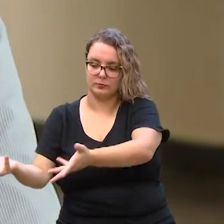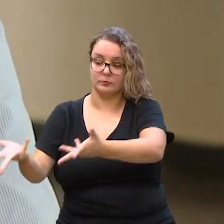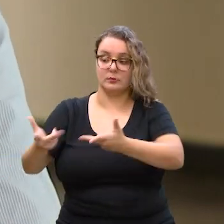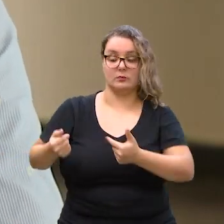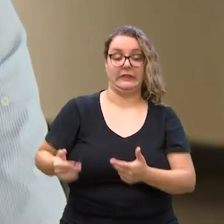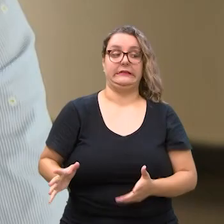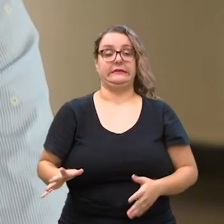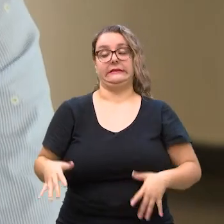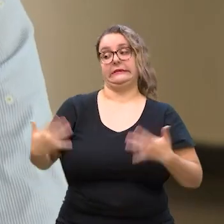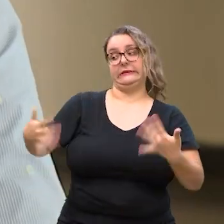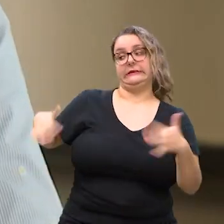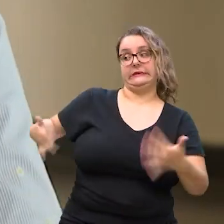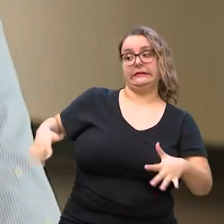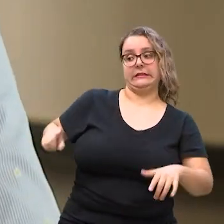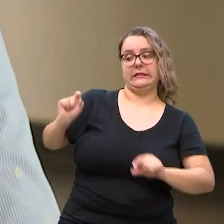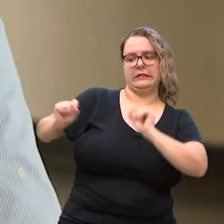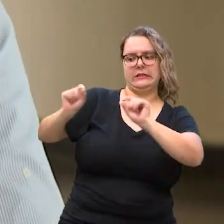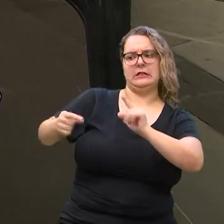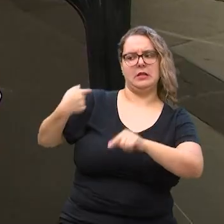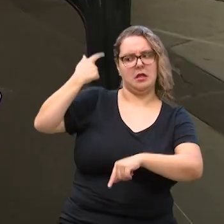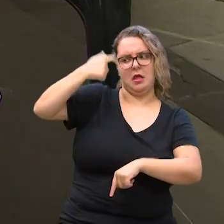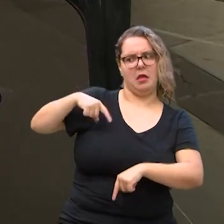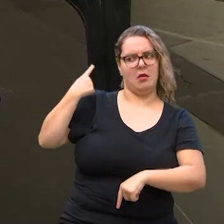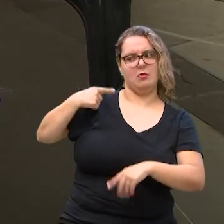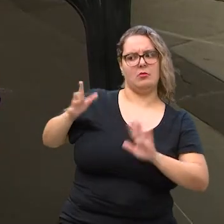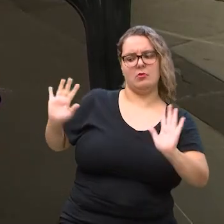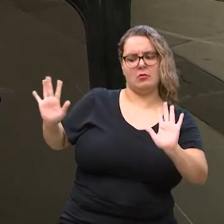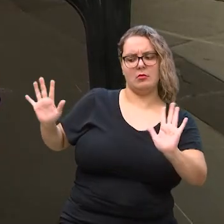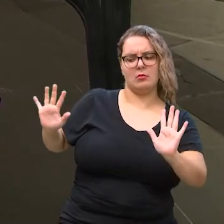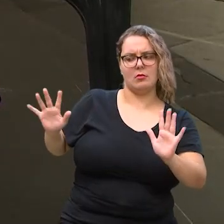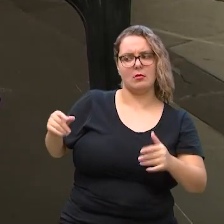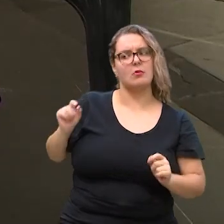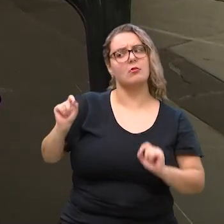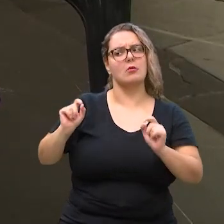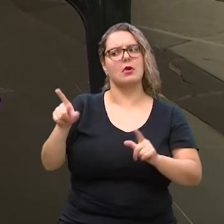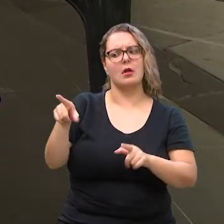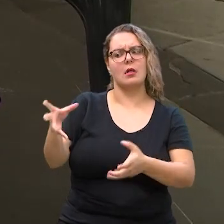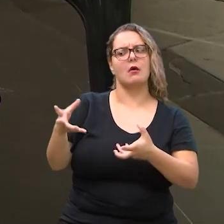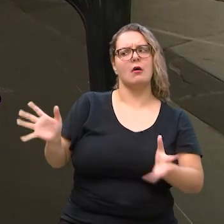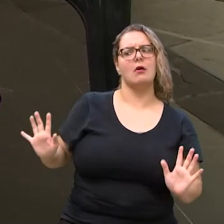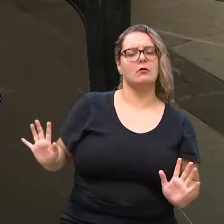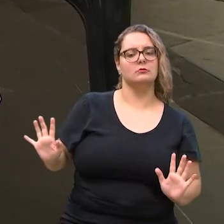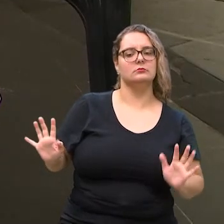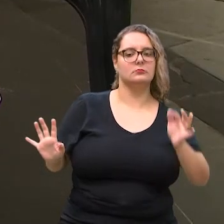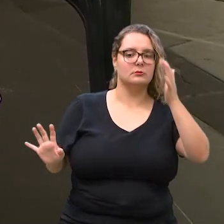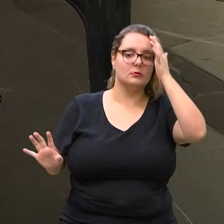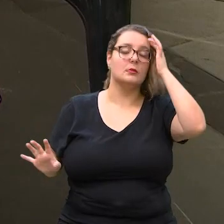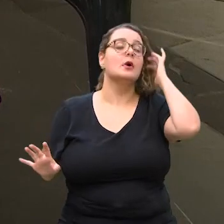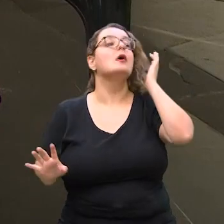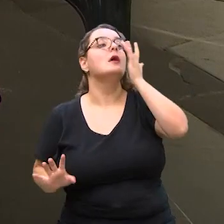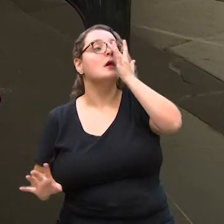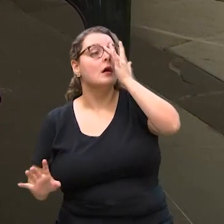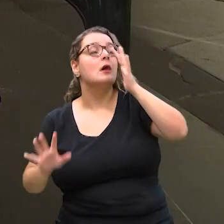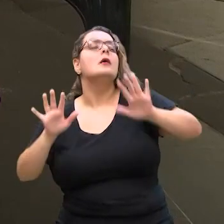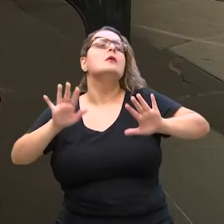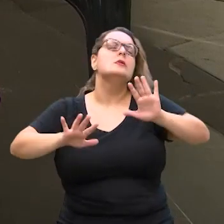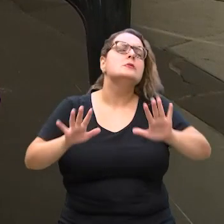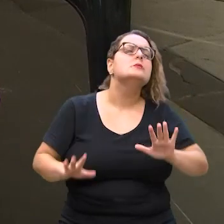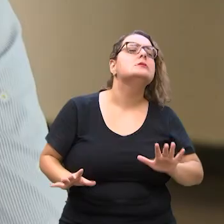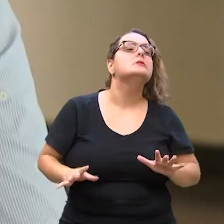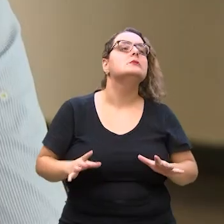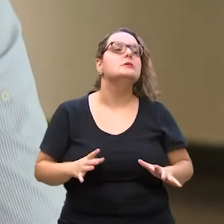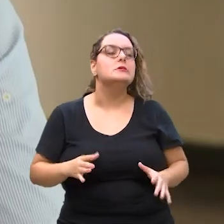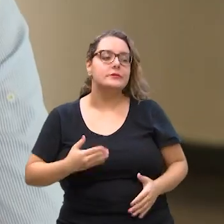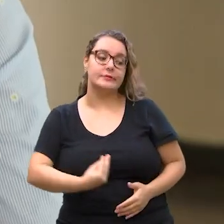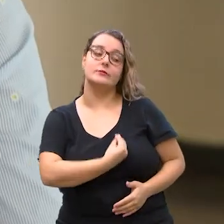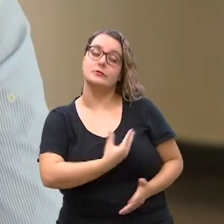chegando, né? O que ela quer? Não é coisa de louco, eu não sou louco, né? Então a gente às vezes enfrenta um pouquinho dessa